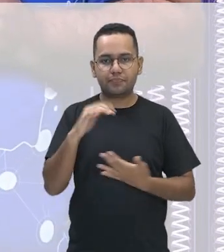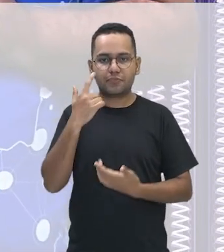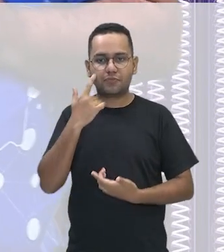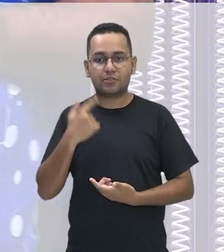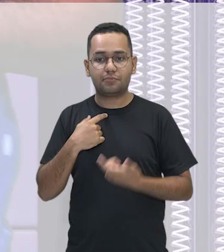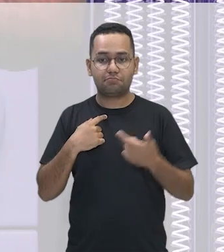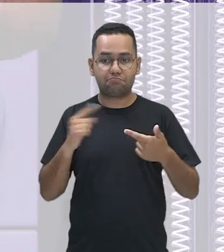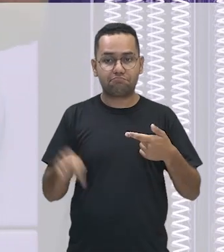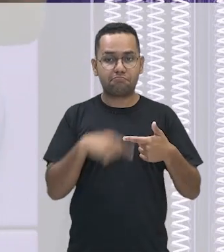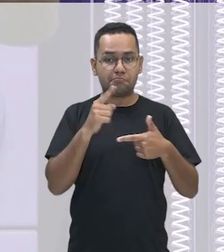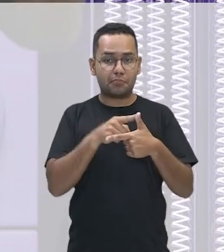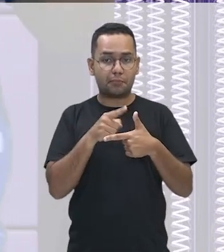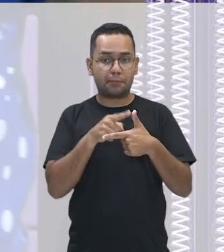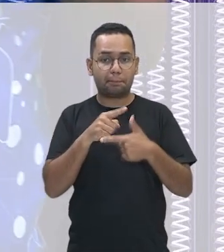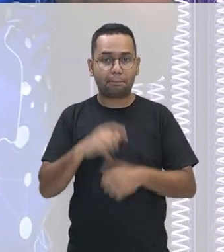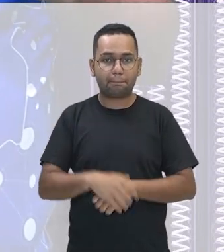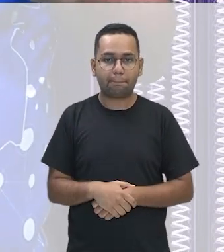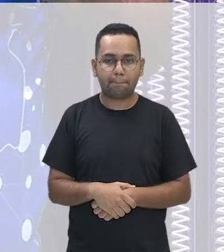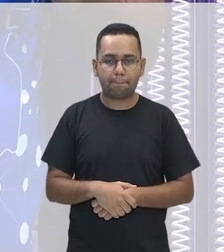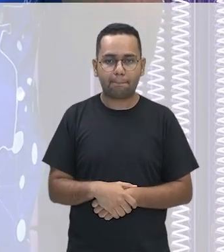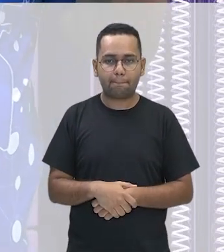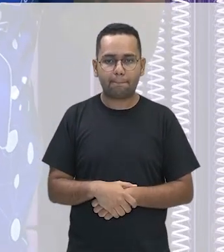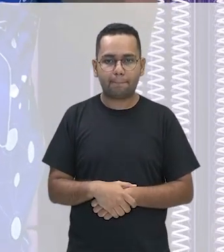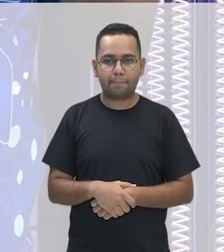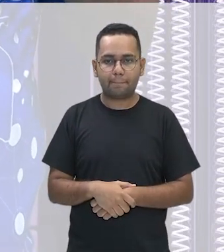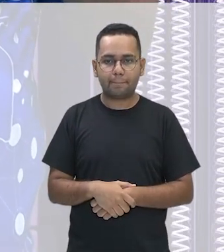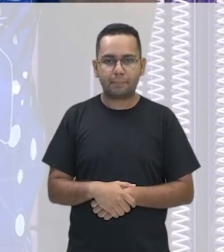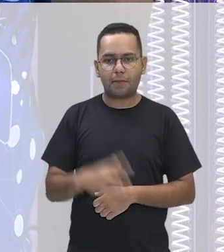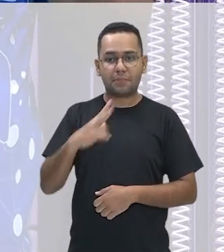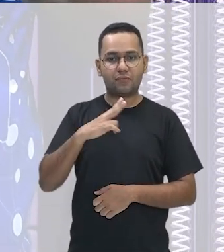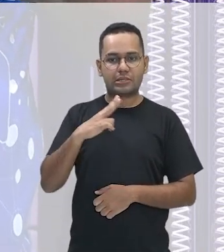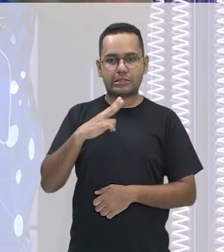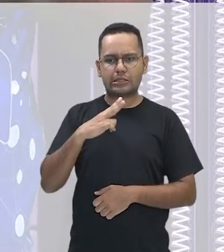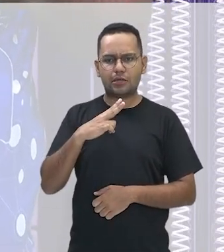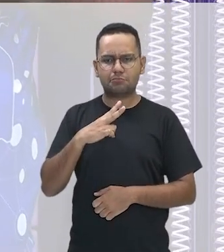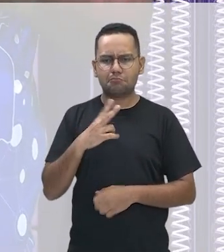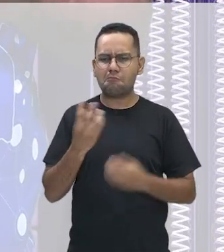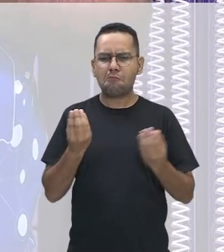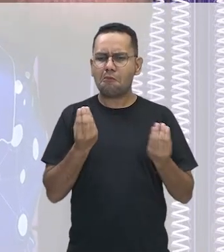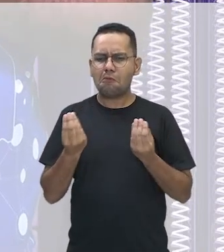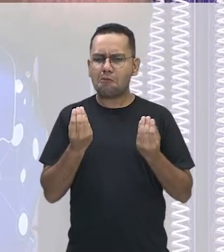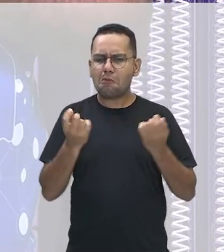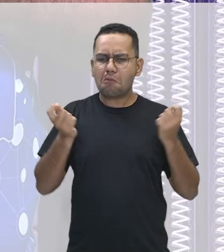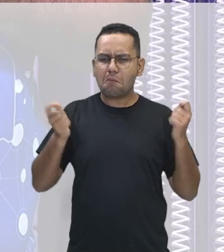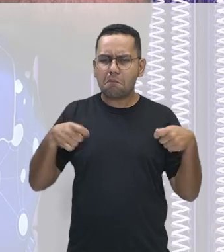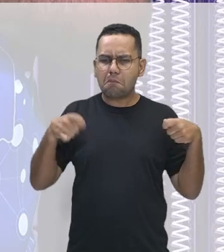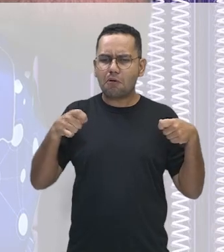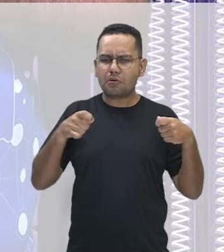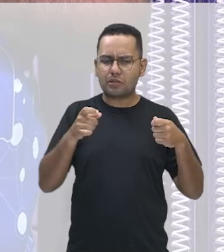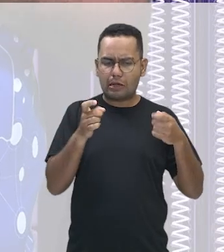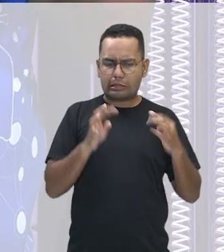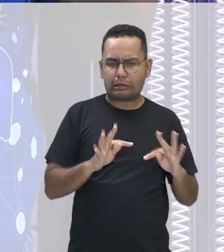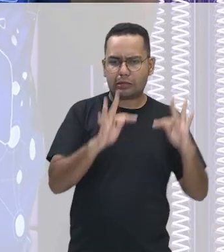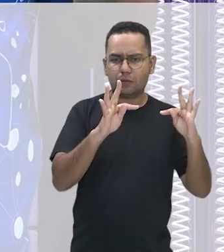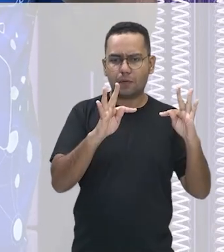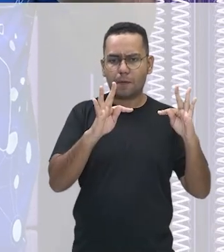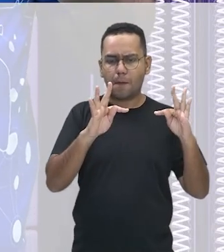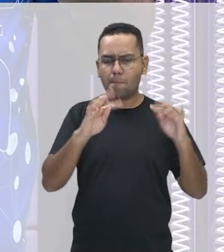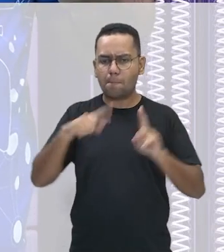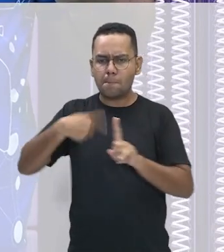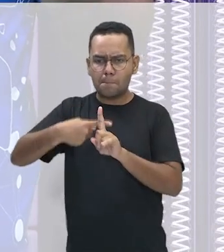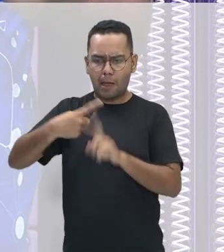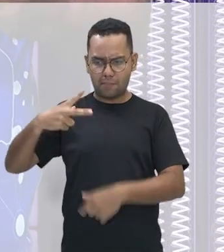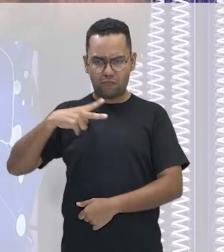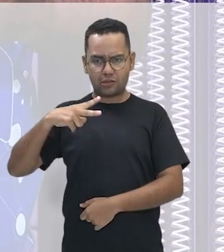como é que nós podemos equilibrar o avanço tecnológico com a preservação da nossa privacidade individual?